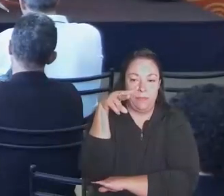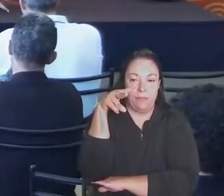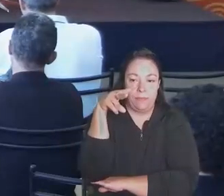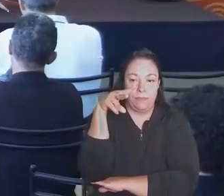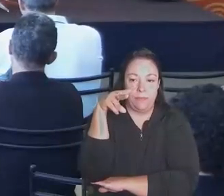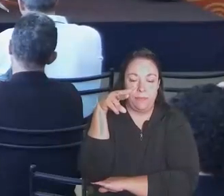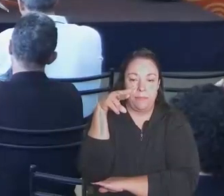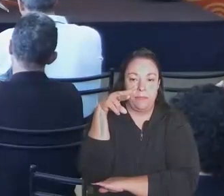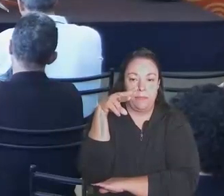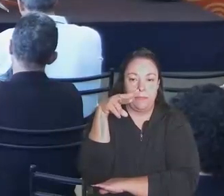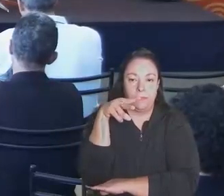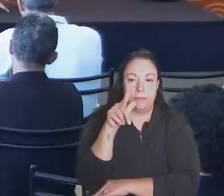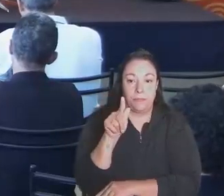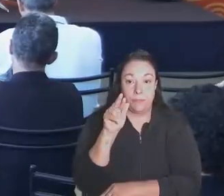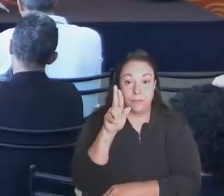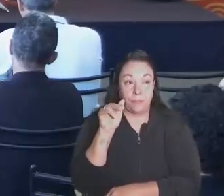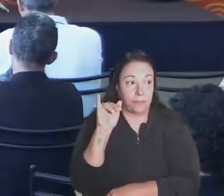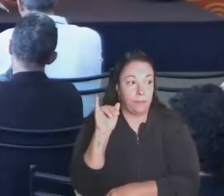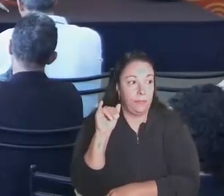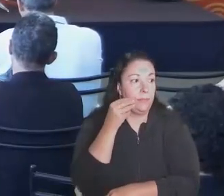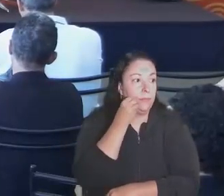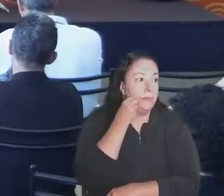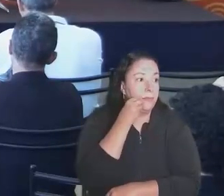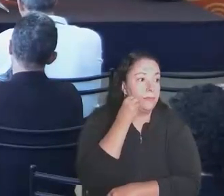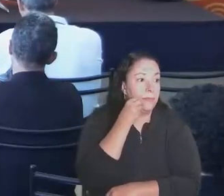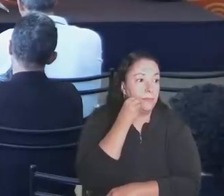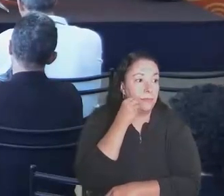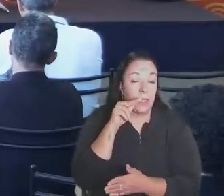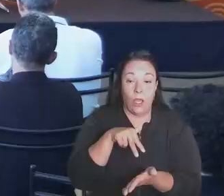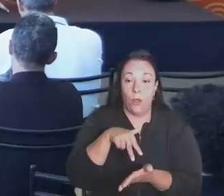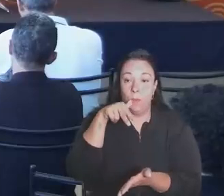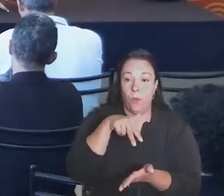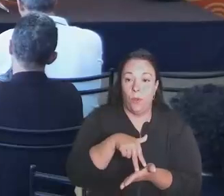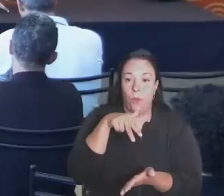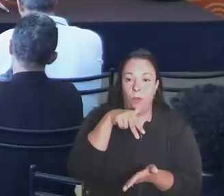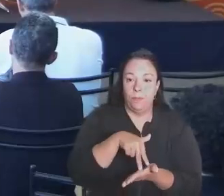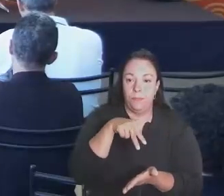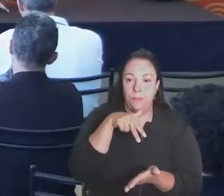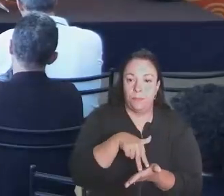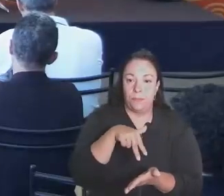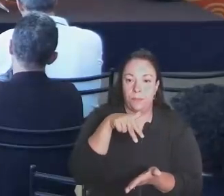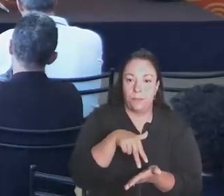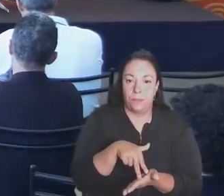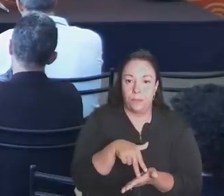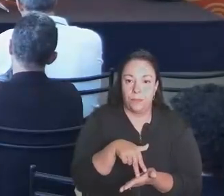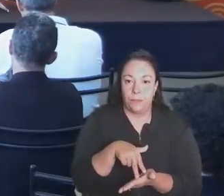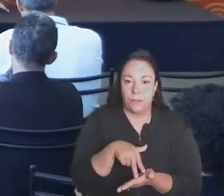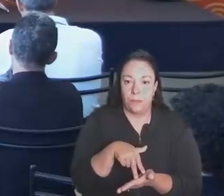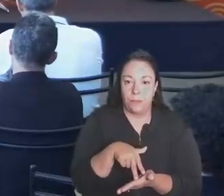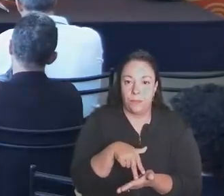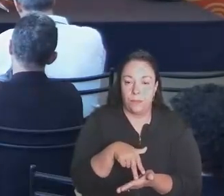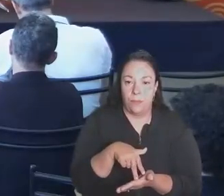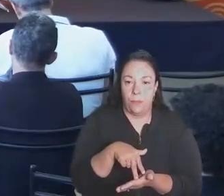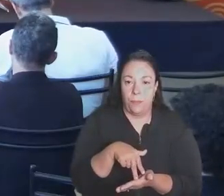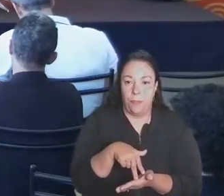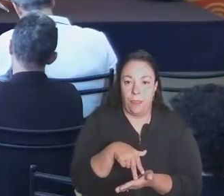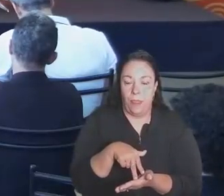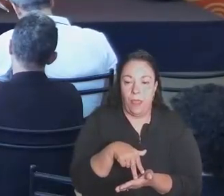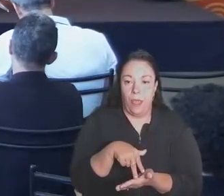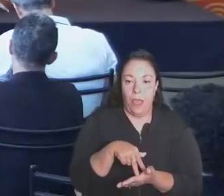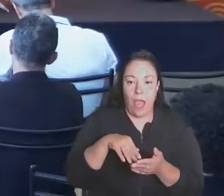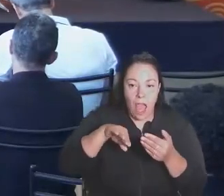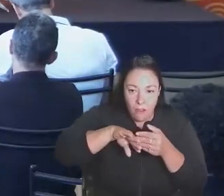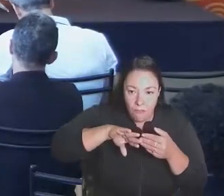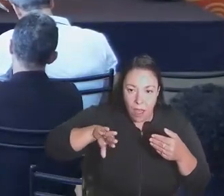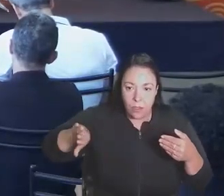o guia, eles são muito experientes. Ele pulou para frente, assim, dentro do barco, e o guia, com o remo,